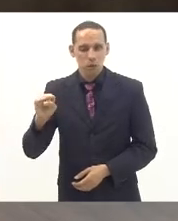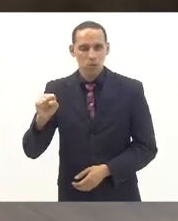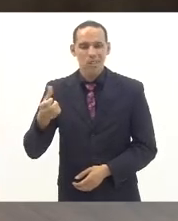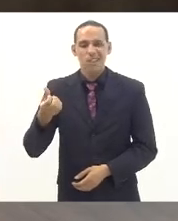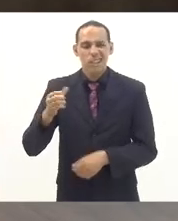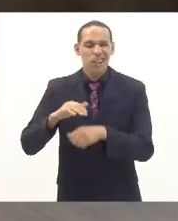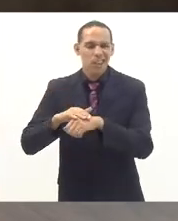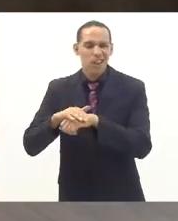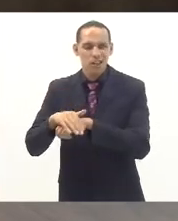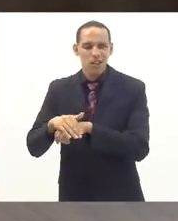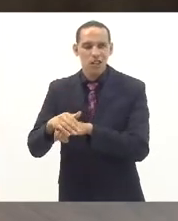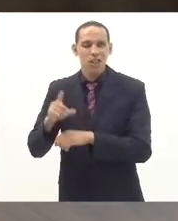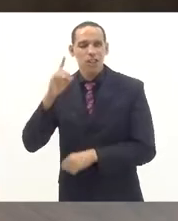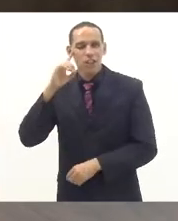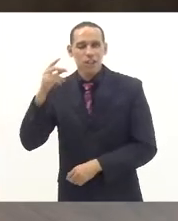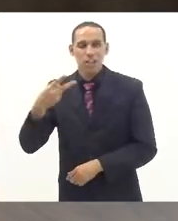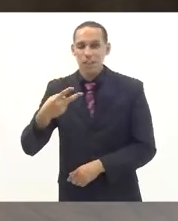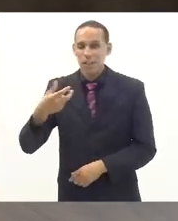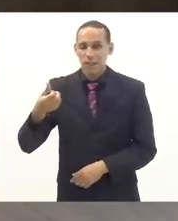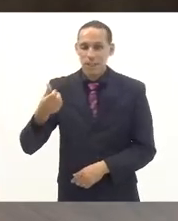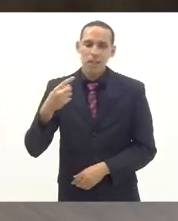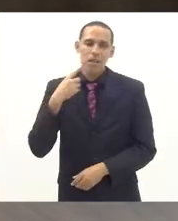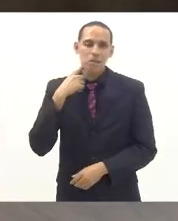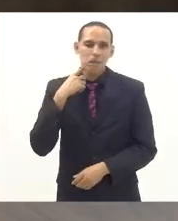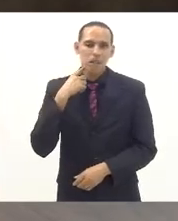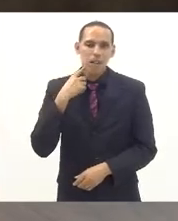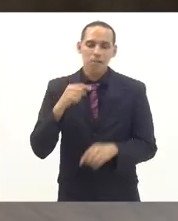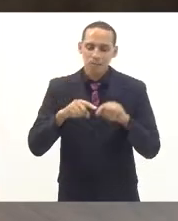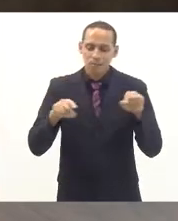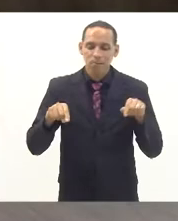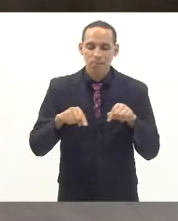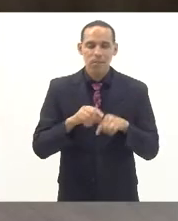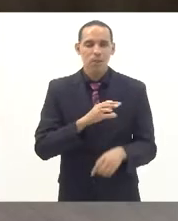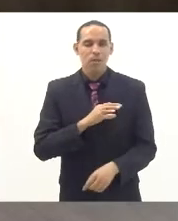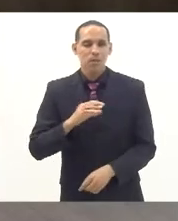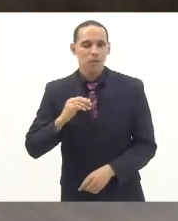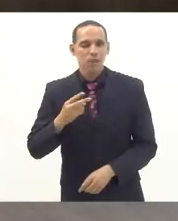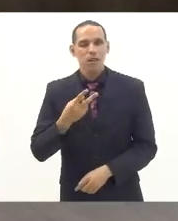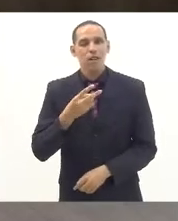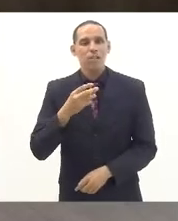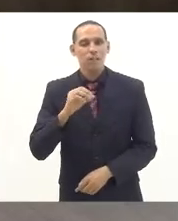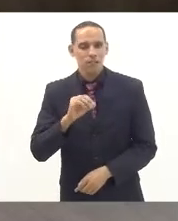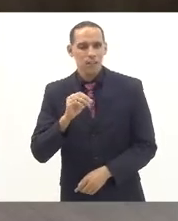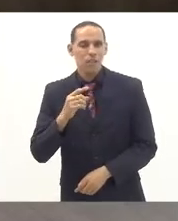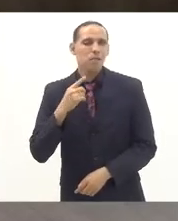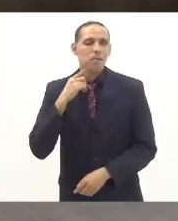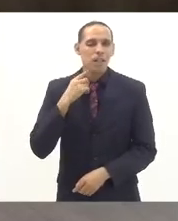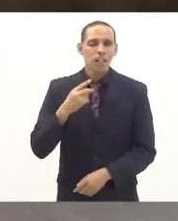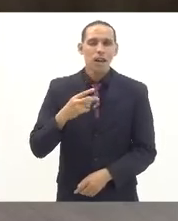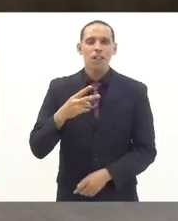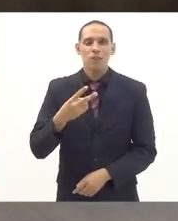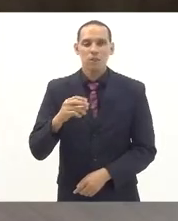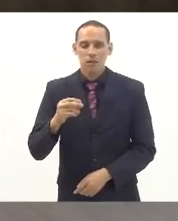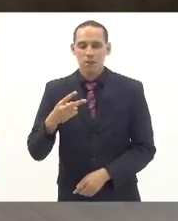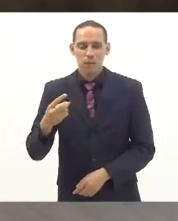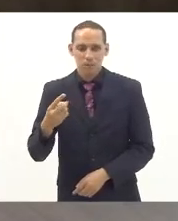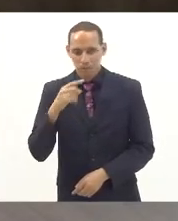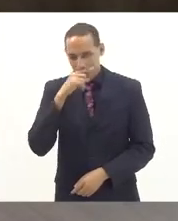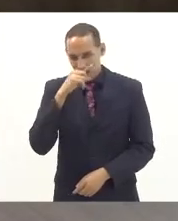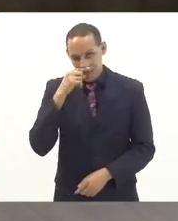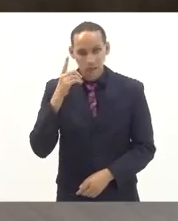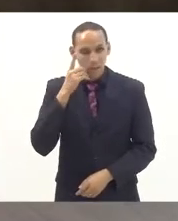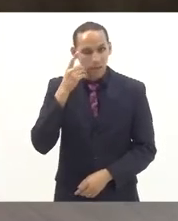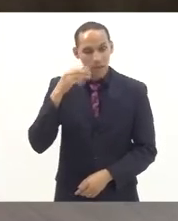26 de Maio sala das comissões 20 de Maio de 21 Deputado Marcelo canela